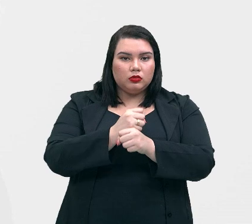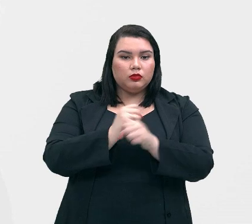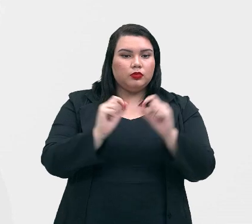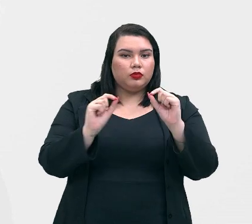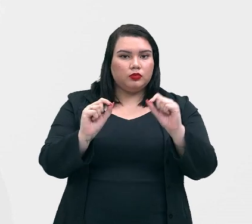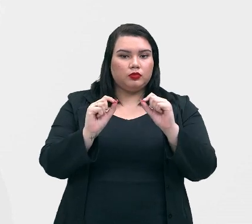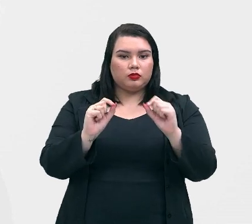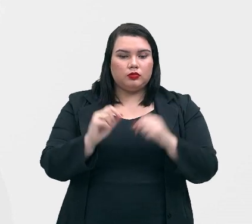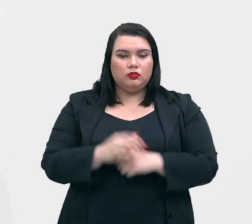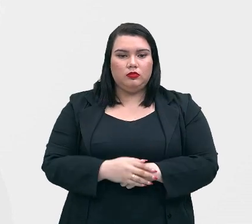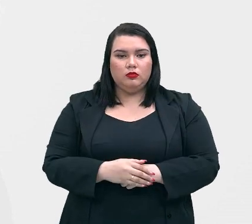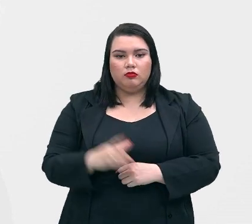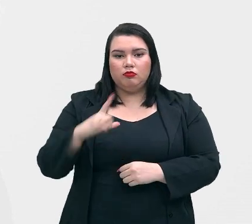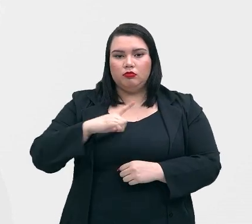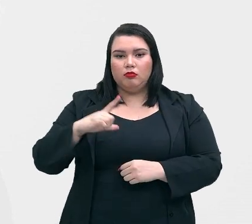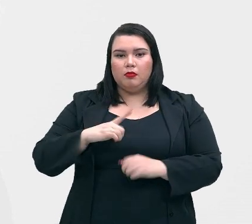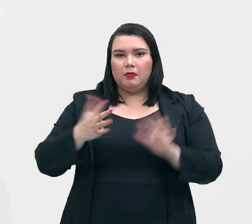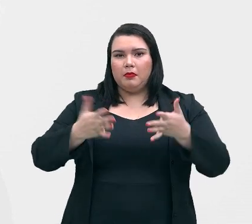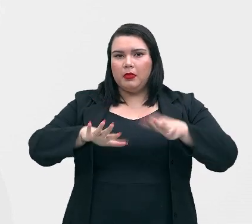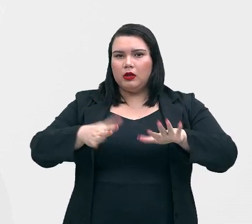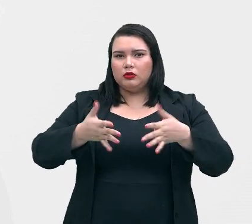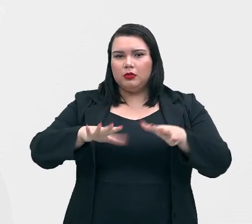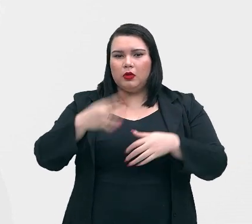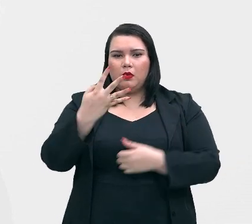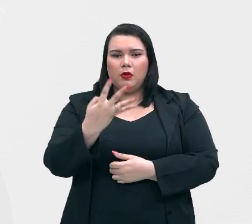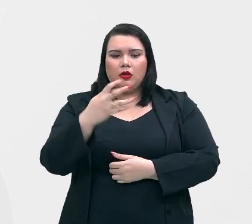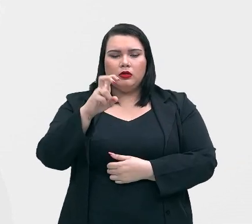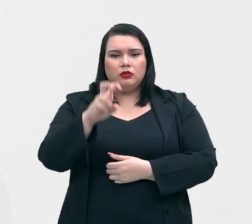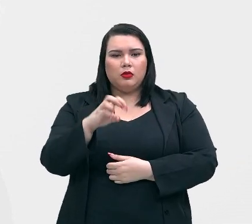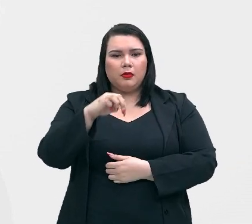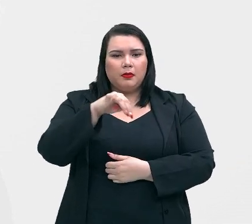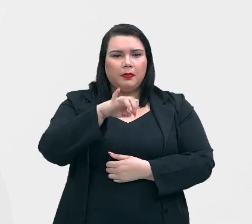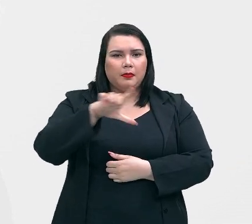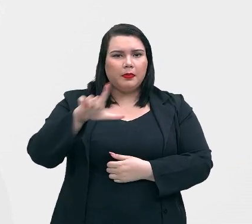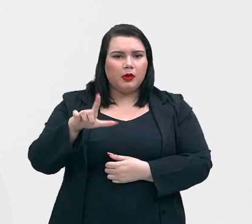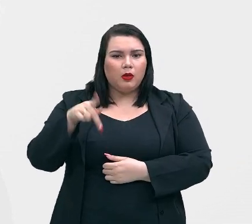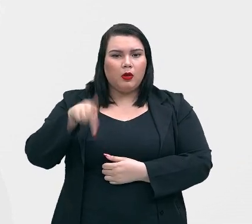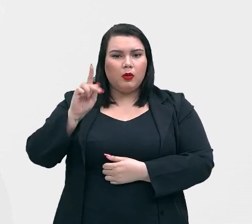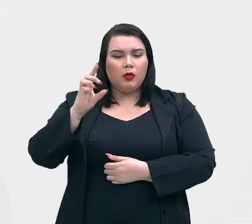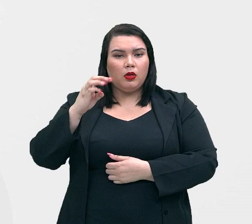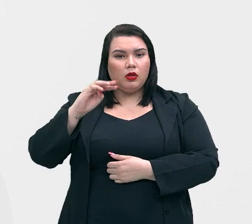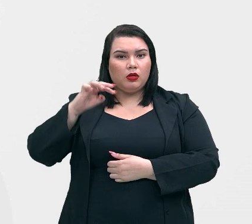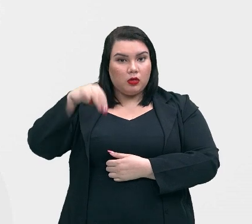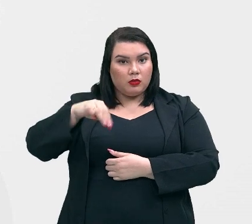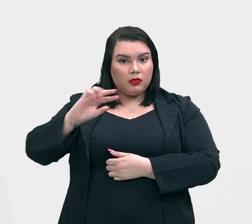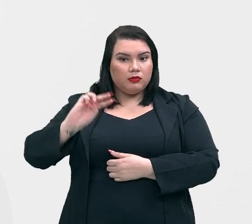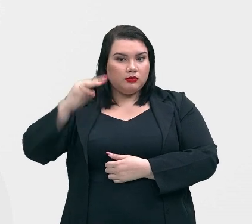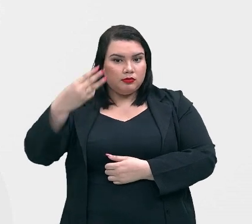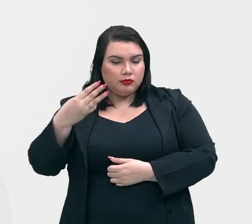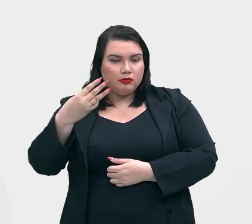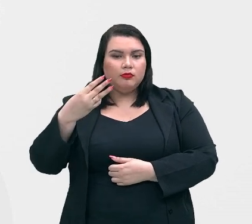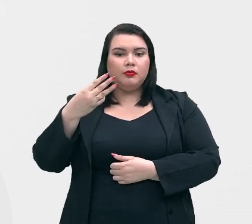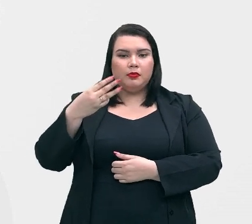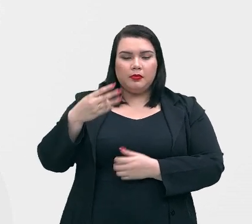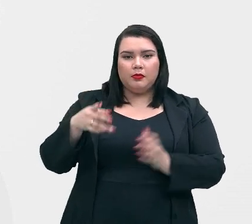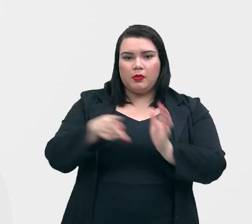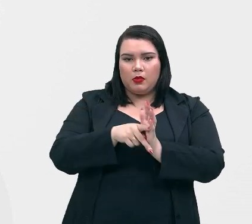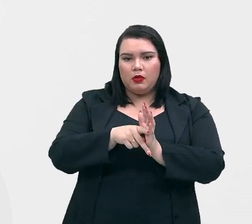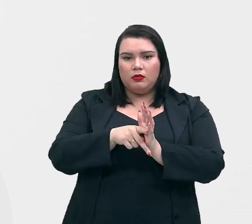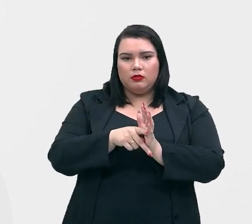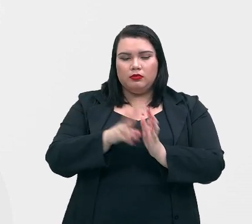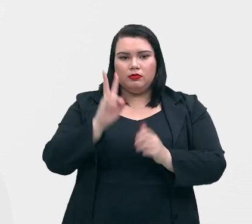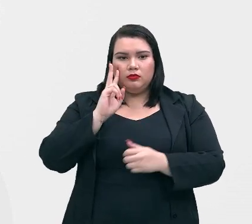verificar que o Guarani, gente, vai ter em torno aí de 45 mil quilômetros cúbicos, tá? Eu falei